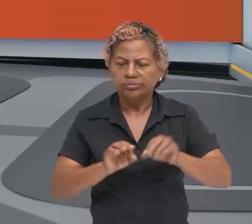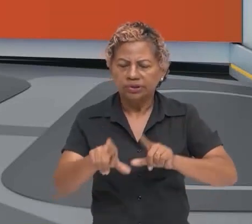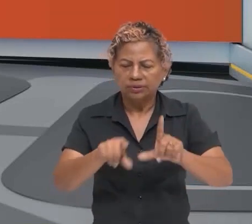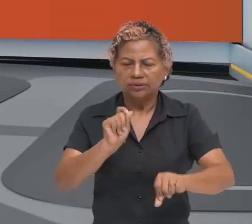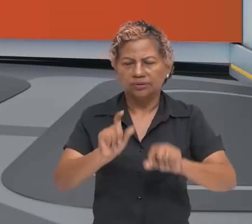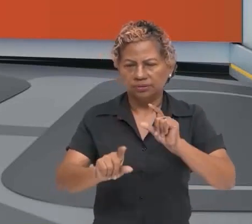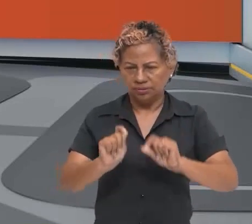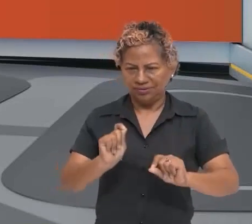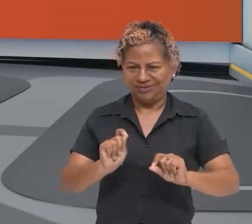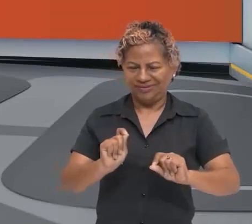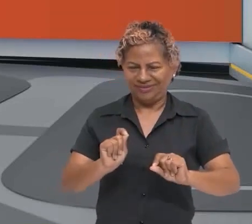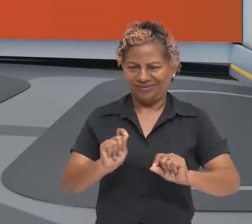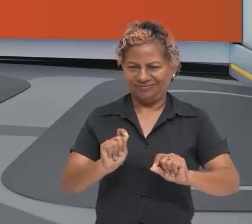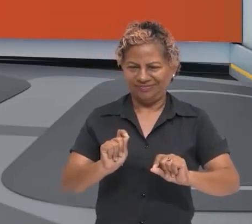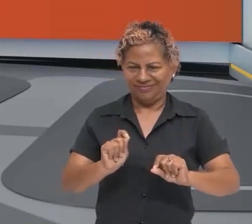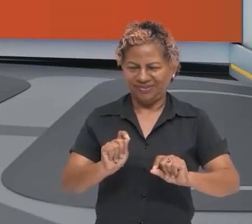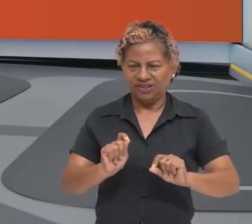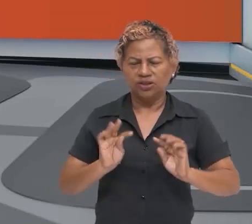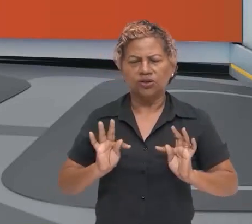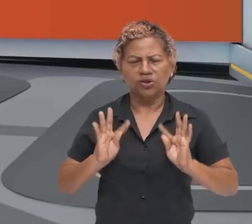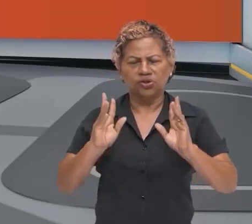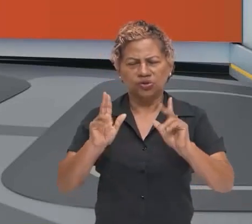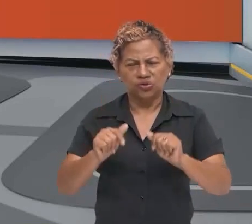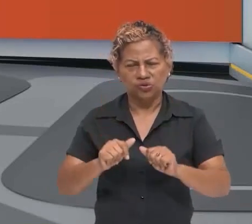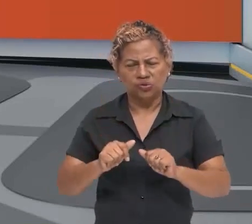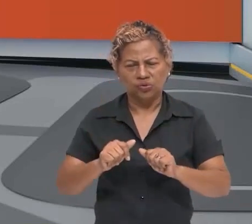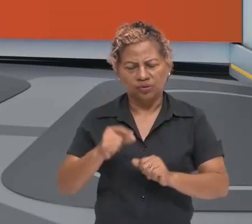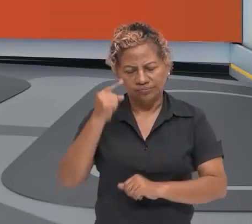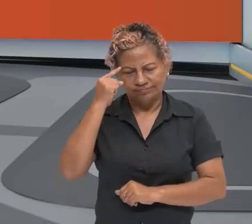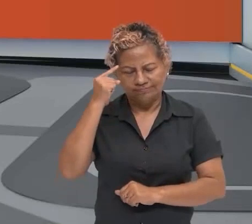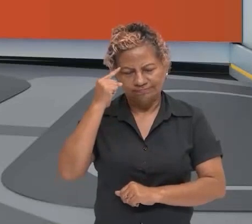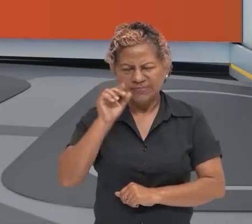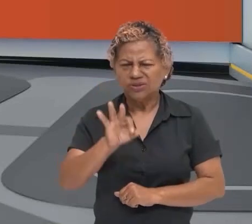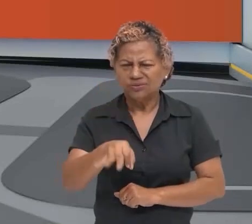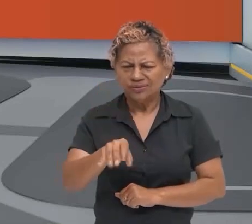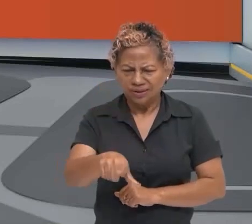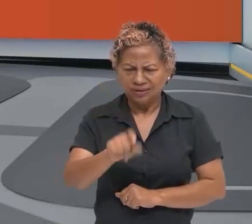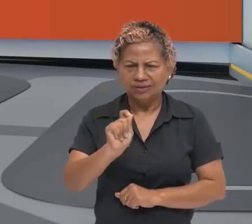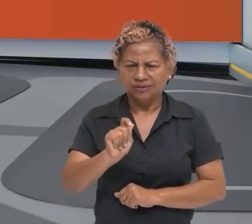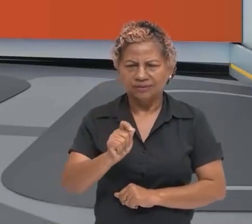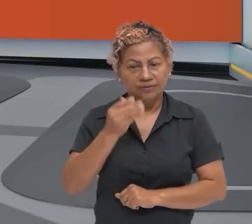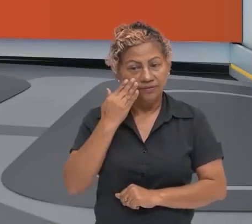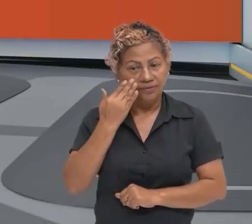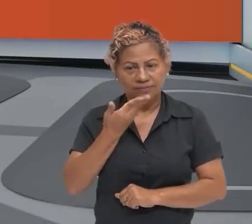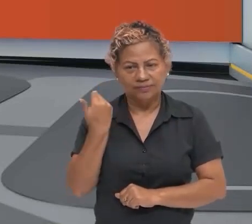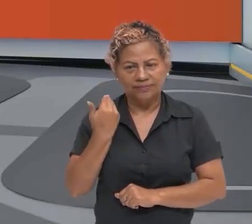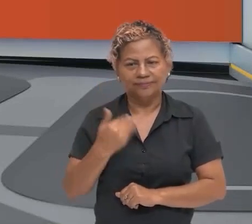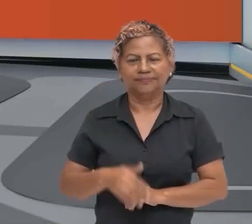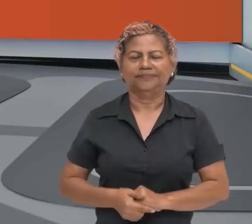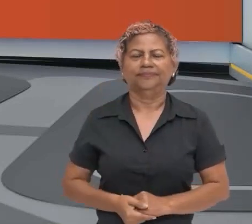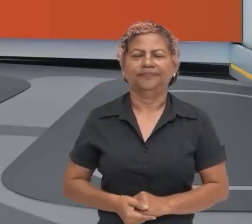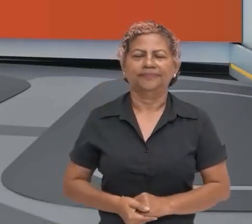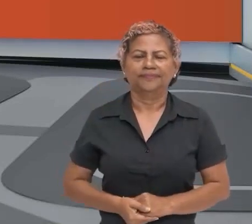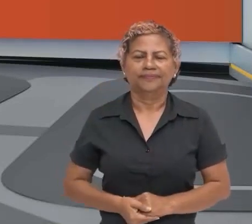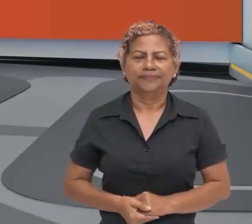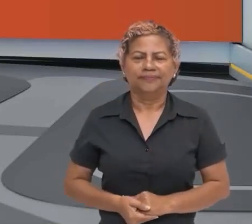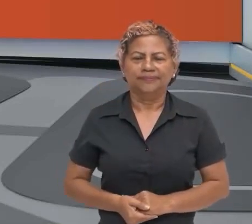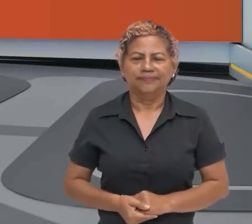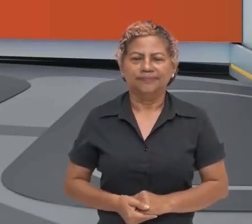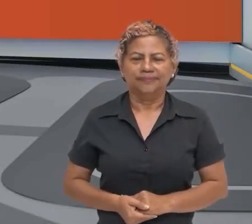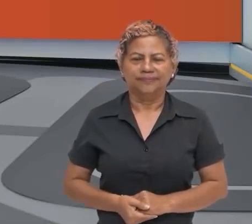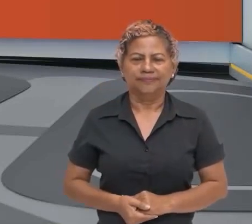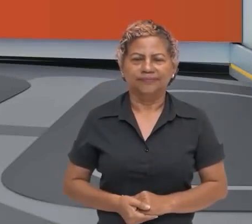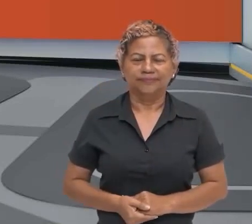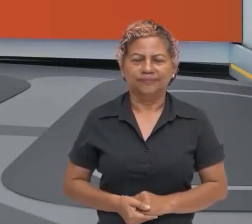escolhas? Será que todas as minhas escolhas são certas? Vamos ver? Então, nós temos